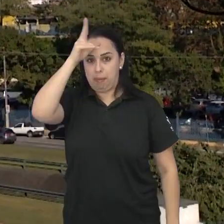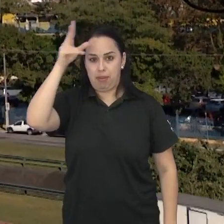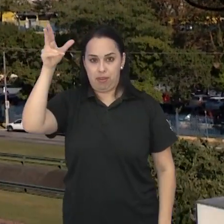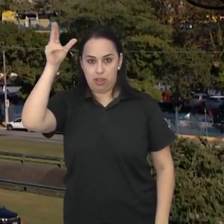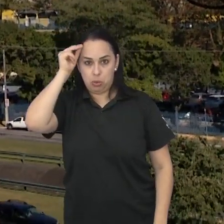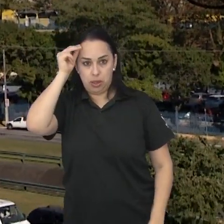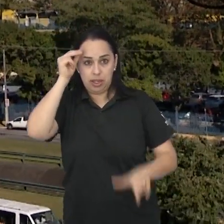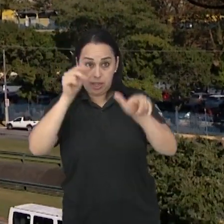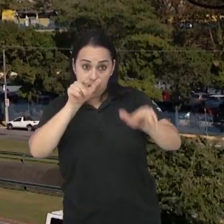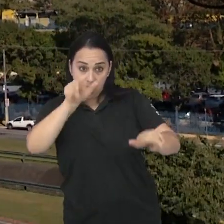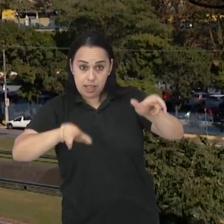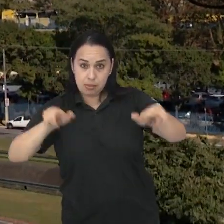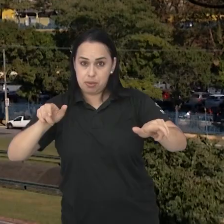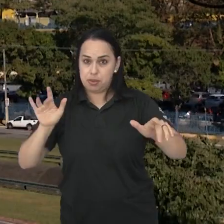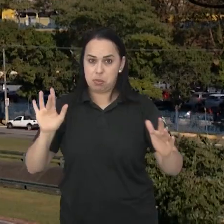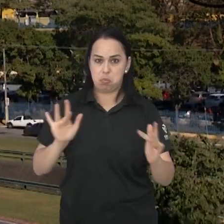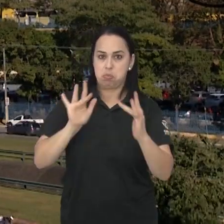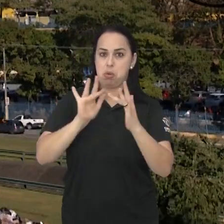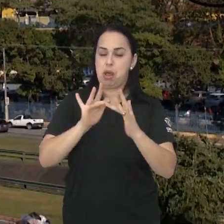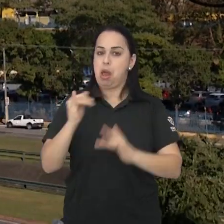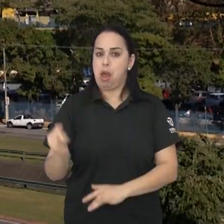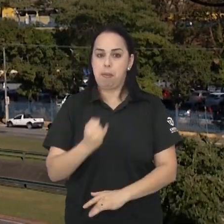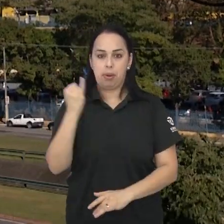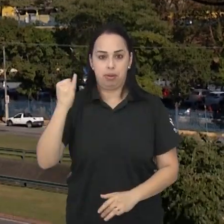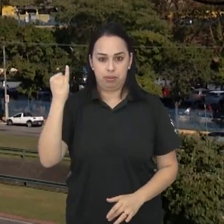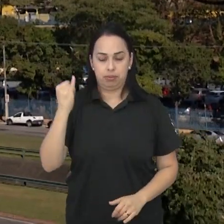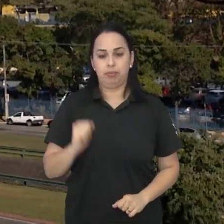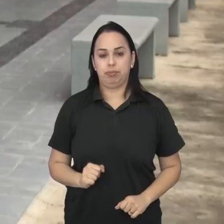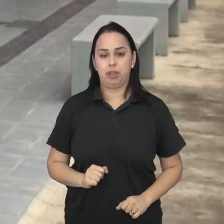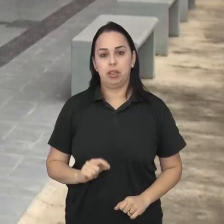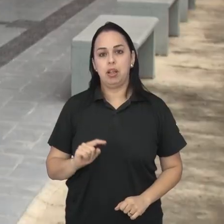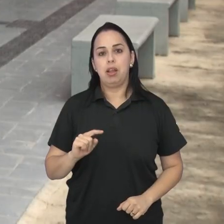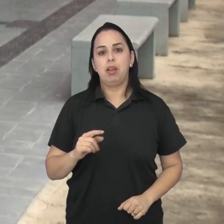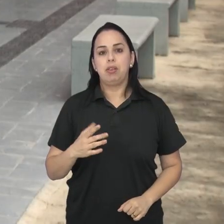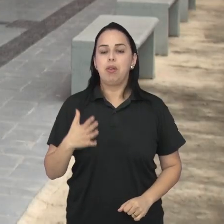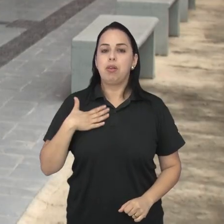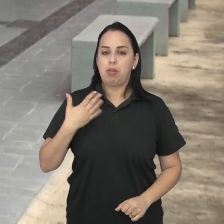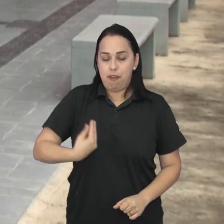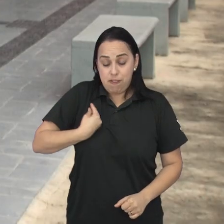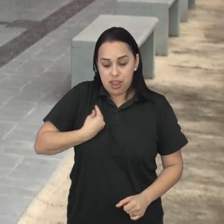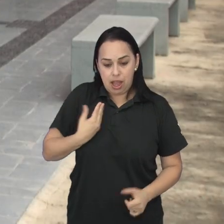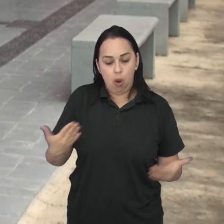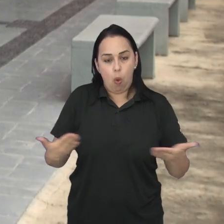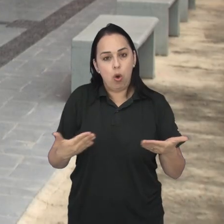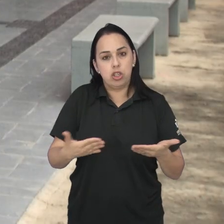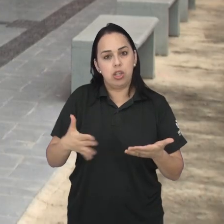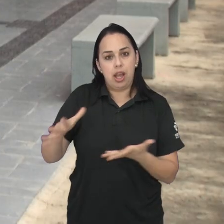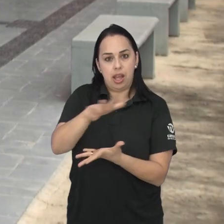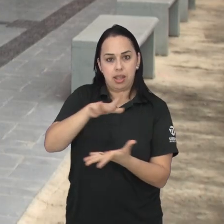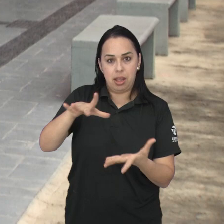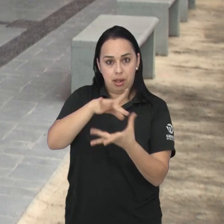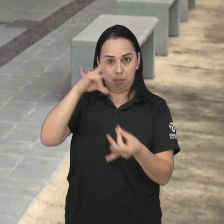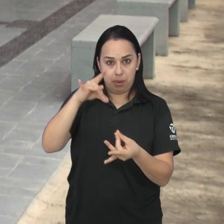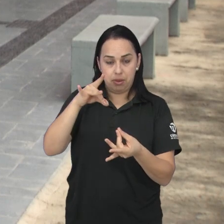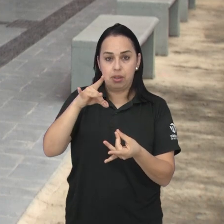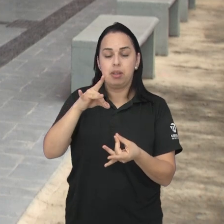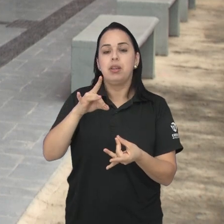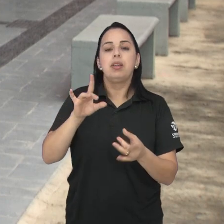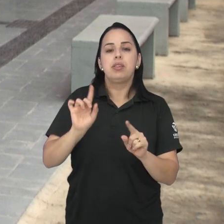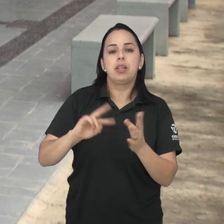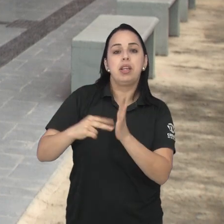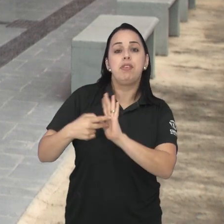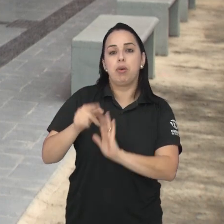o poder público e cidadãos são tão importantes. Nós vivemos numa democracia e a democracia pressupõe que as